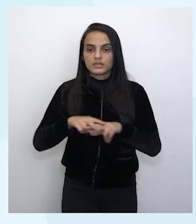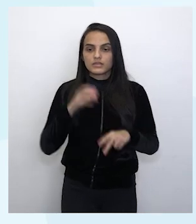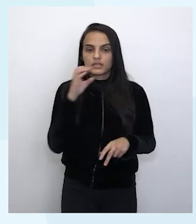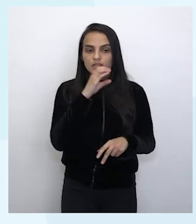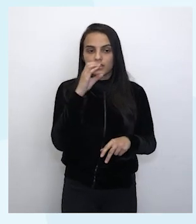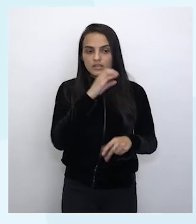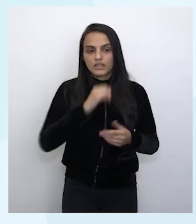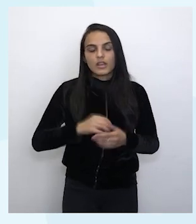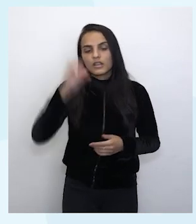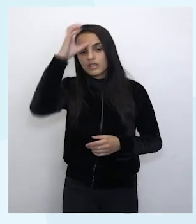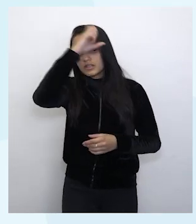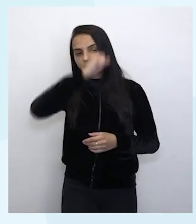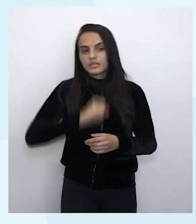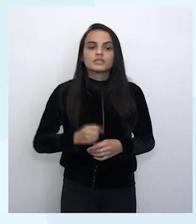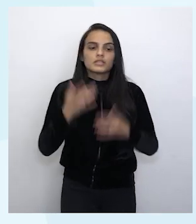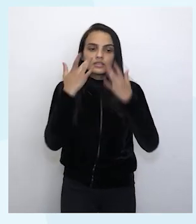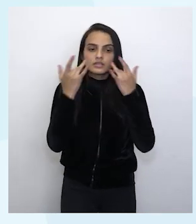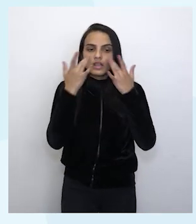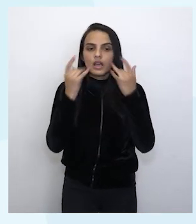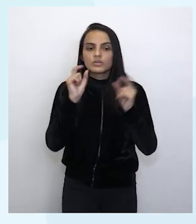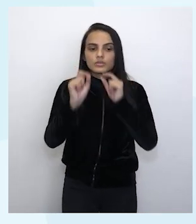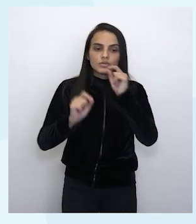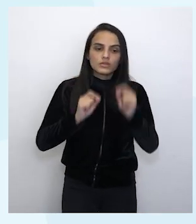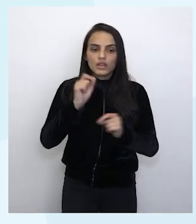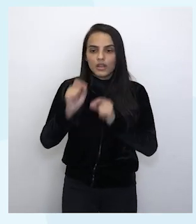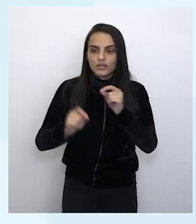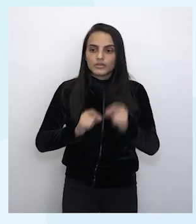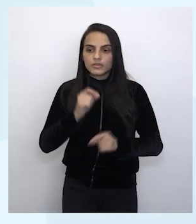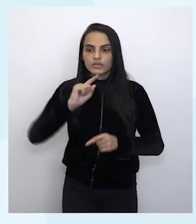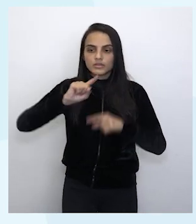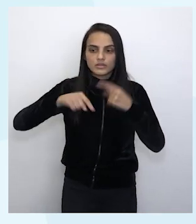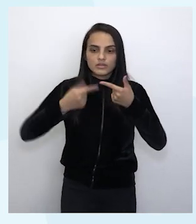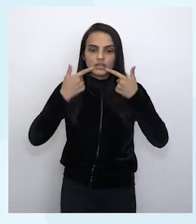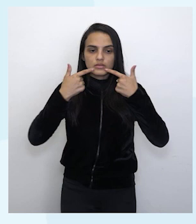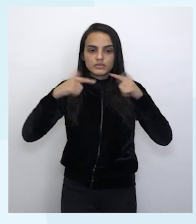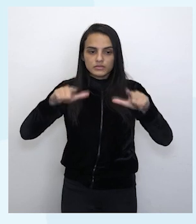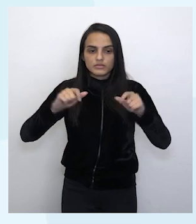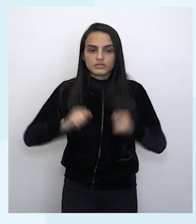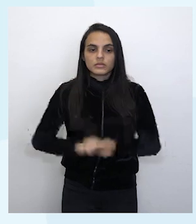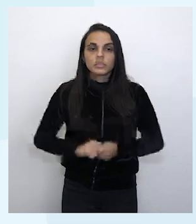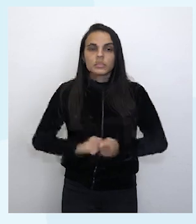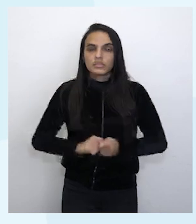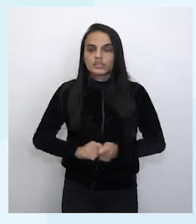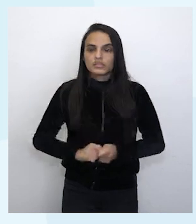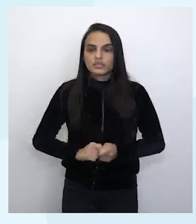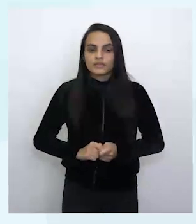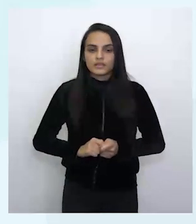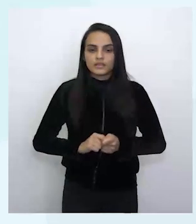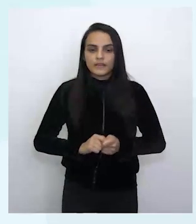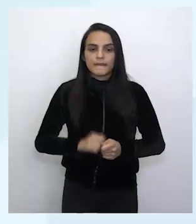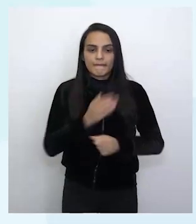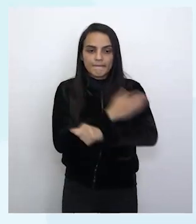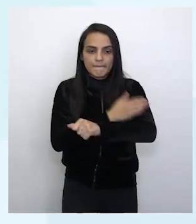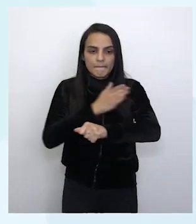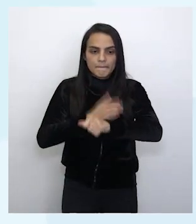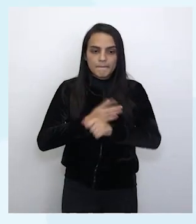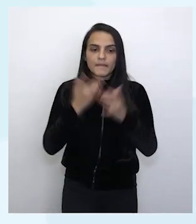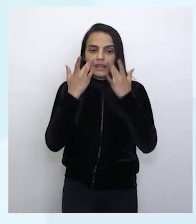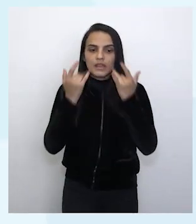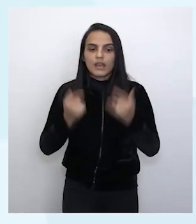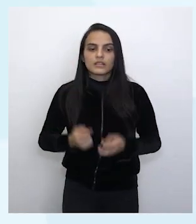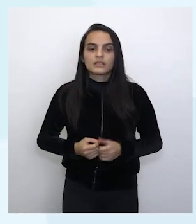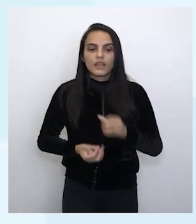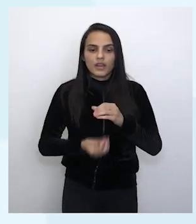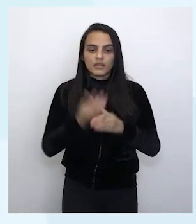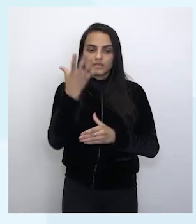A gente aprendeu um pouco sobre o que é teatro, a evolução da linguagem teatral, o teatro na antiguidade clássica ocidental, na Idade Média, no Renascimento